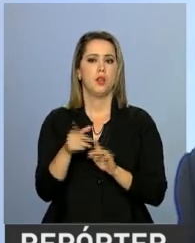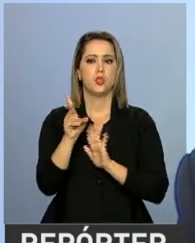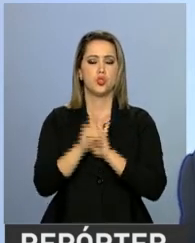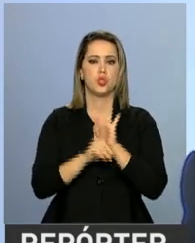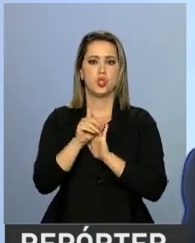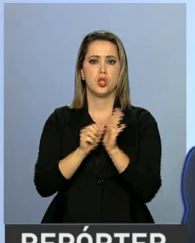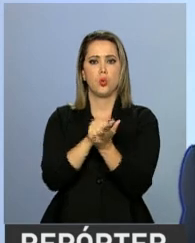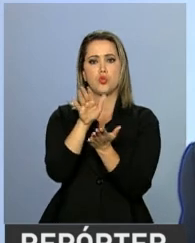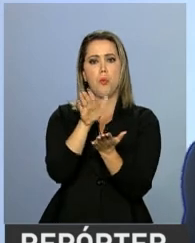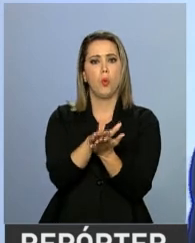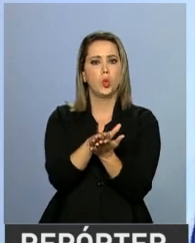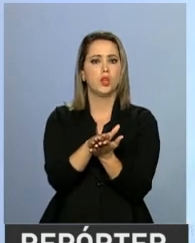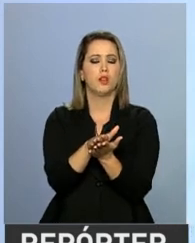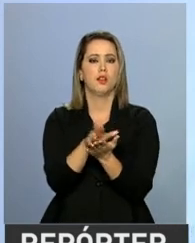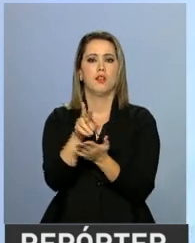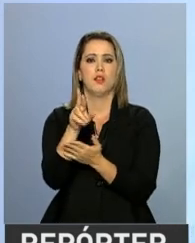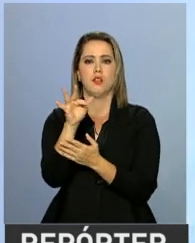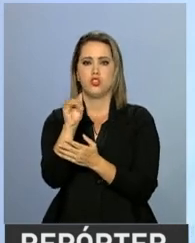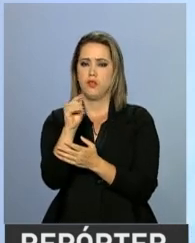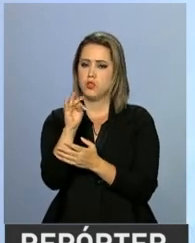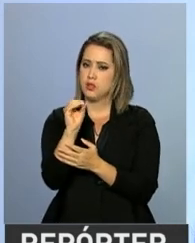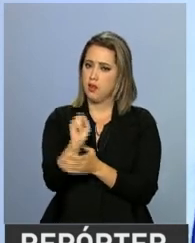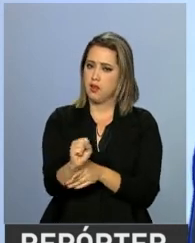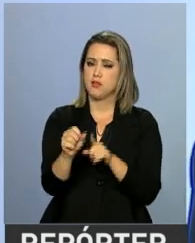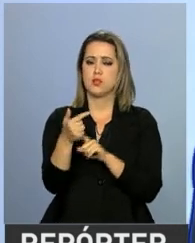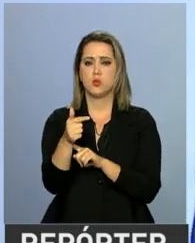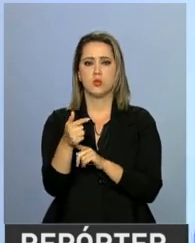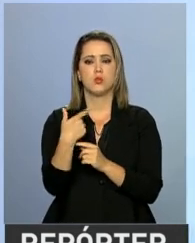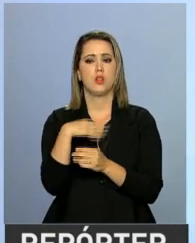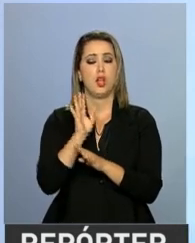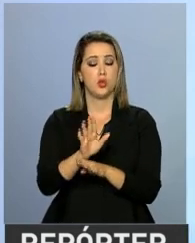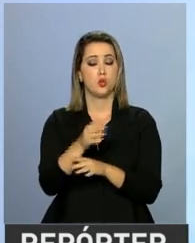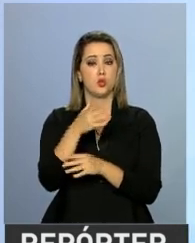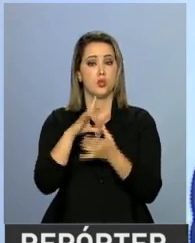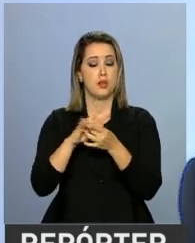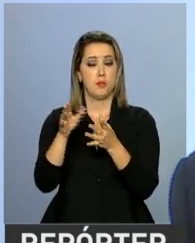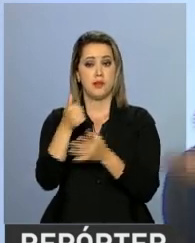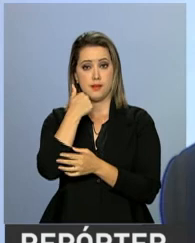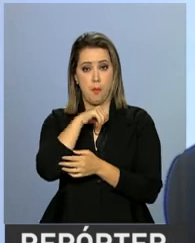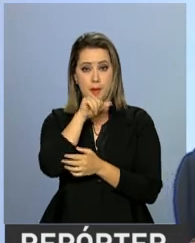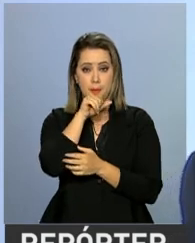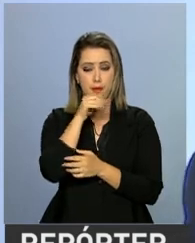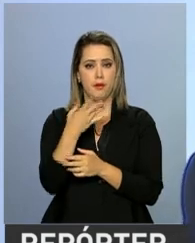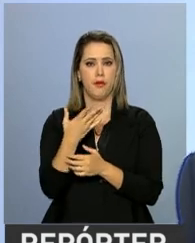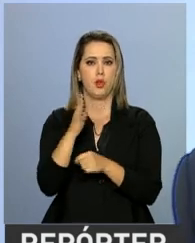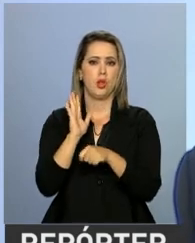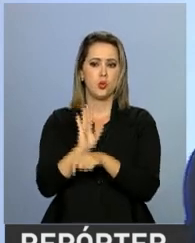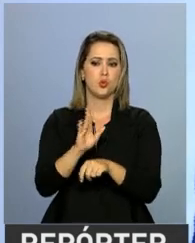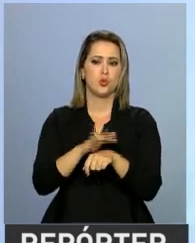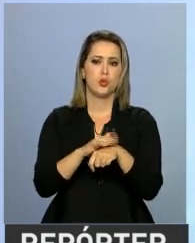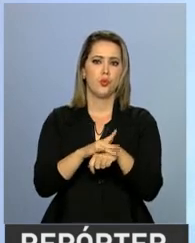à multa rescisória não tenha esse gps não tenham se uma eternidade não têm auxílio doença